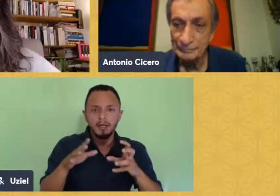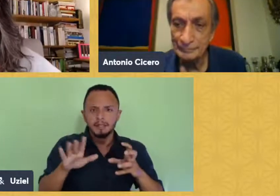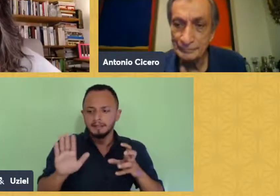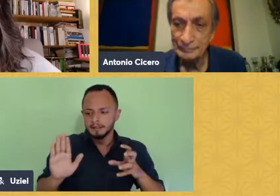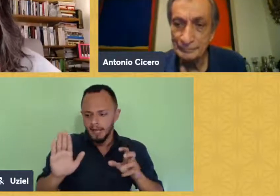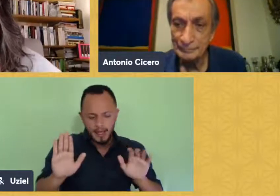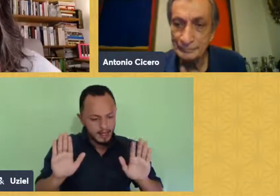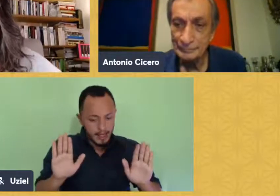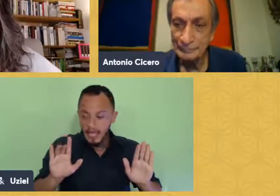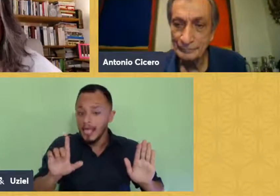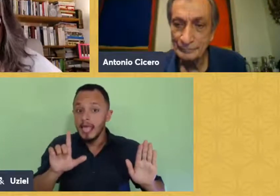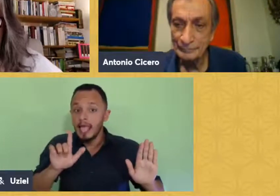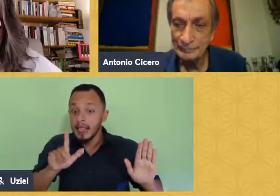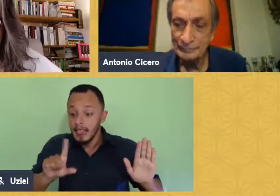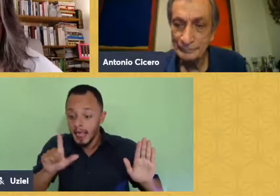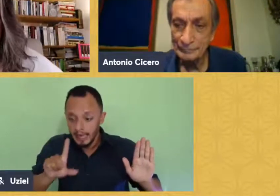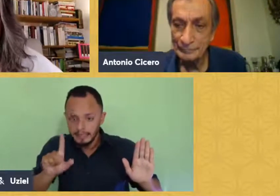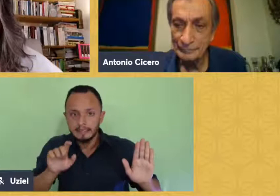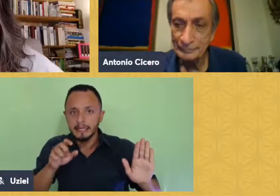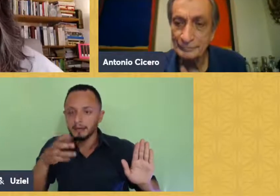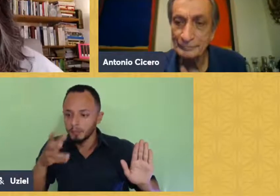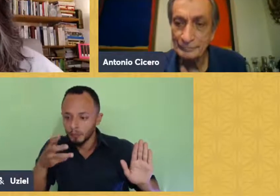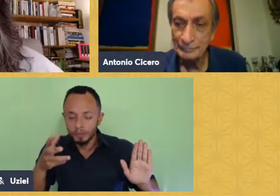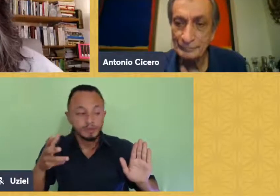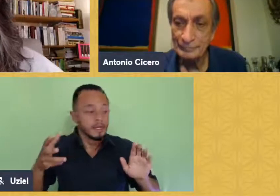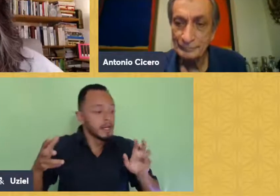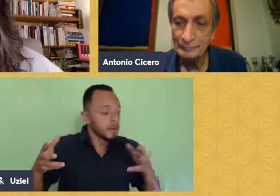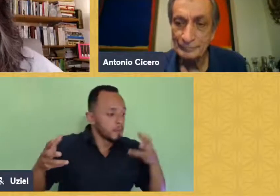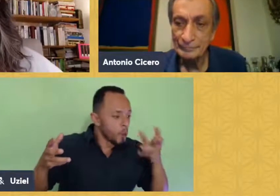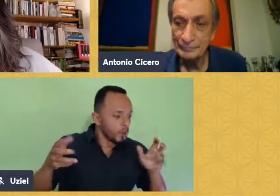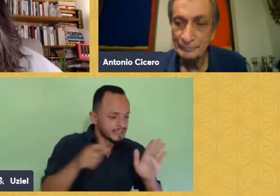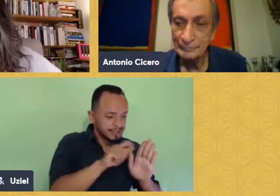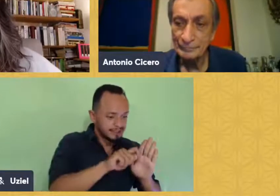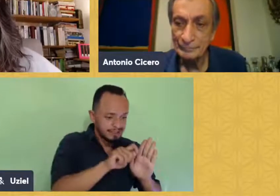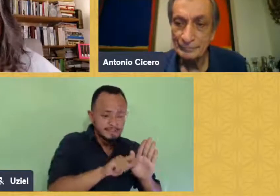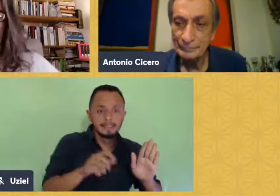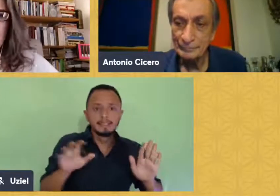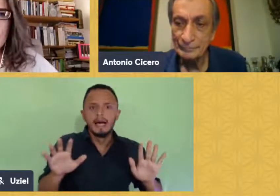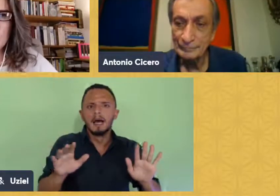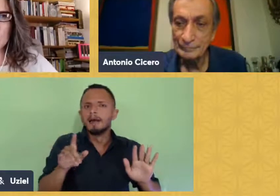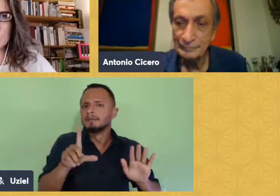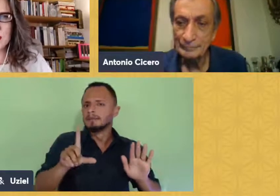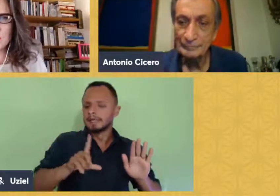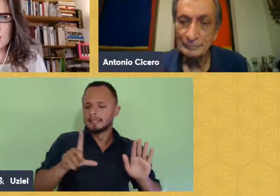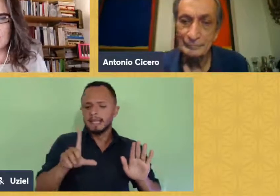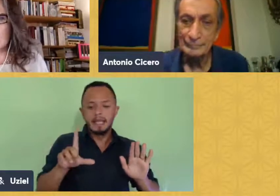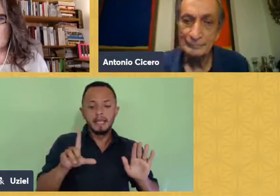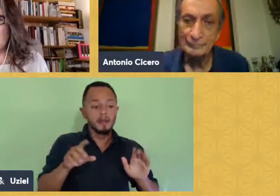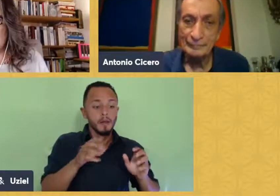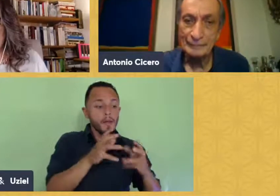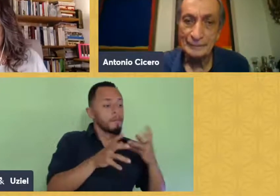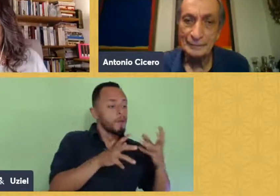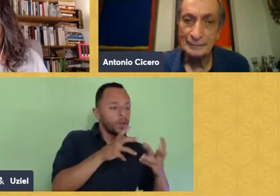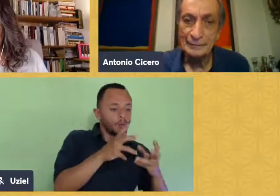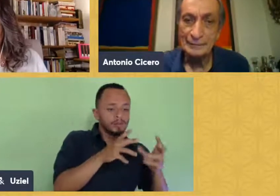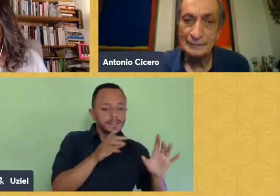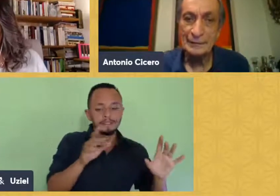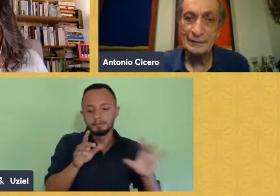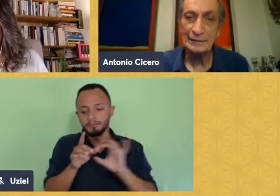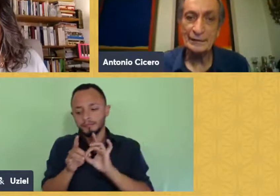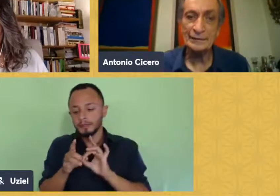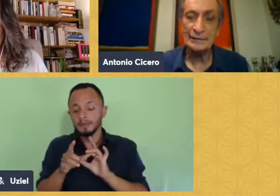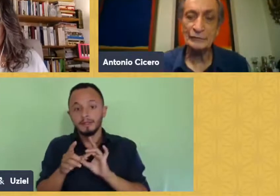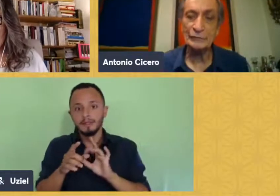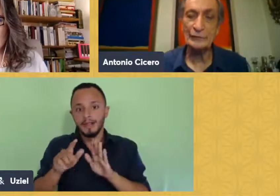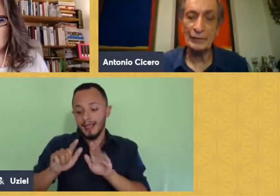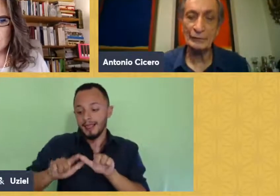muitas letras nascem a partir de uma música? Poderia dar um exemplo de uma letra que você escreveu a partir de uma música? Acho que você acabou de falar, né?